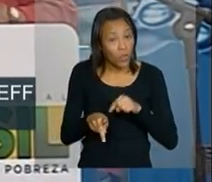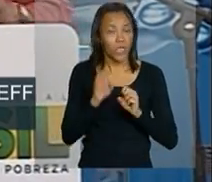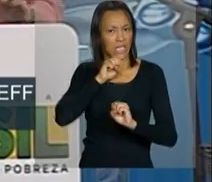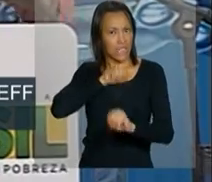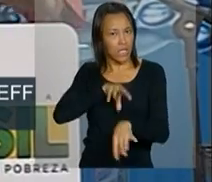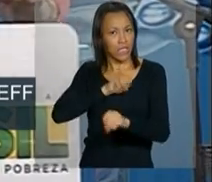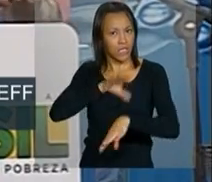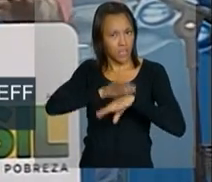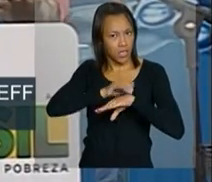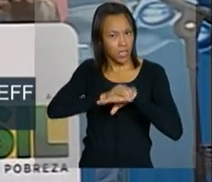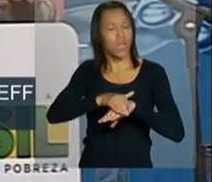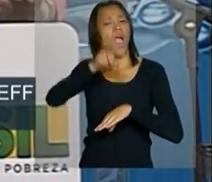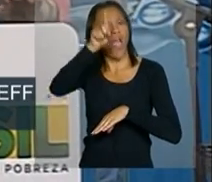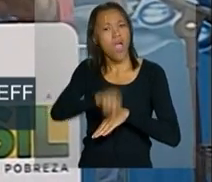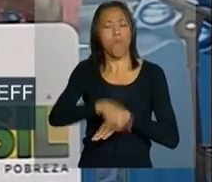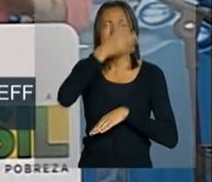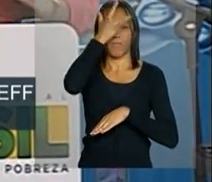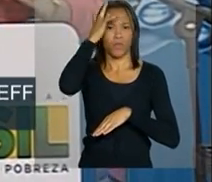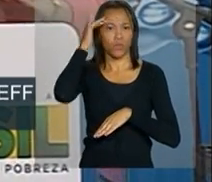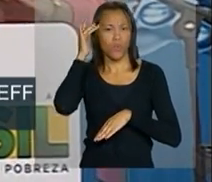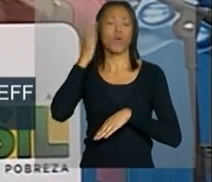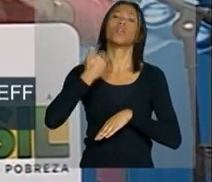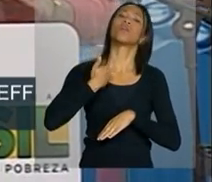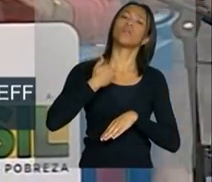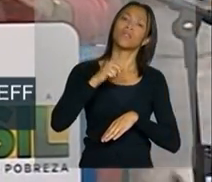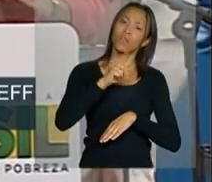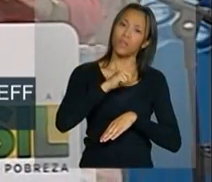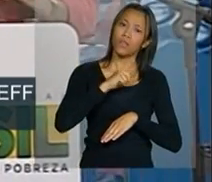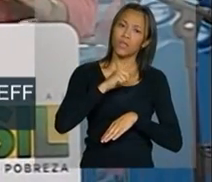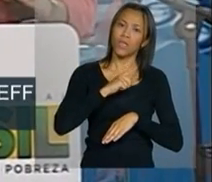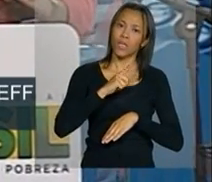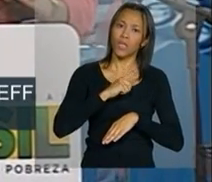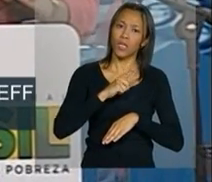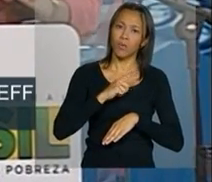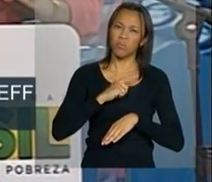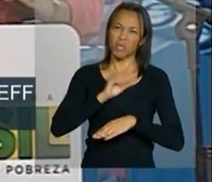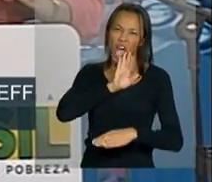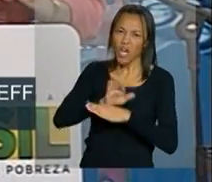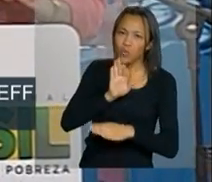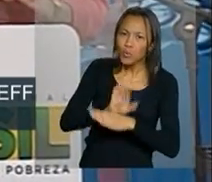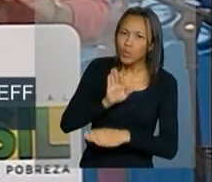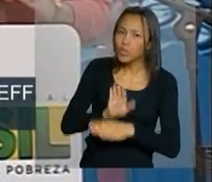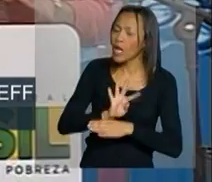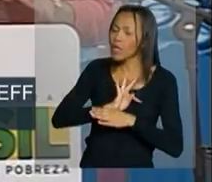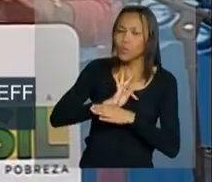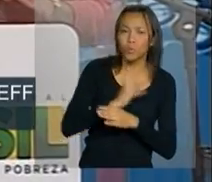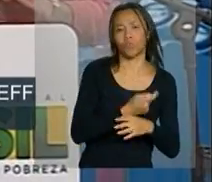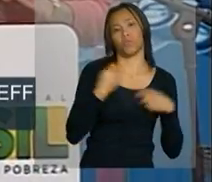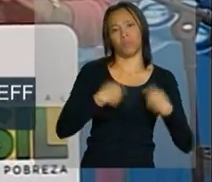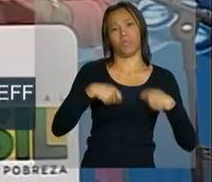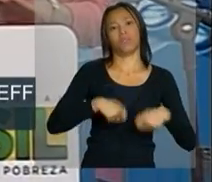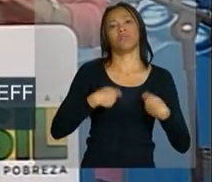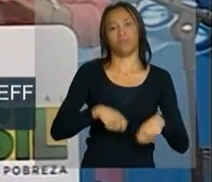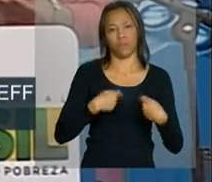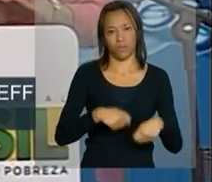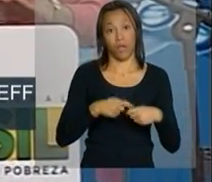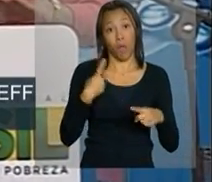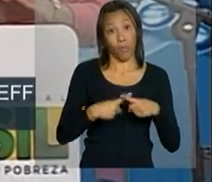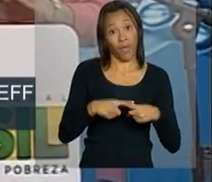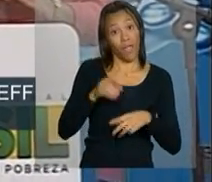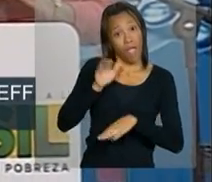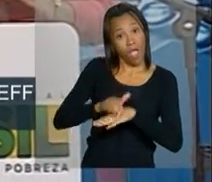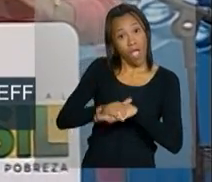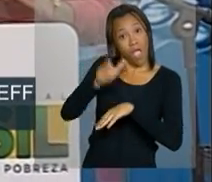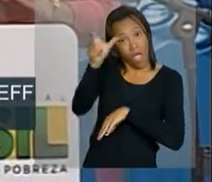alfabetiza é uma pessoa que a gente tem de fazer por ela tudo o que for preciso, porque ela